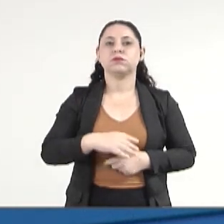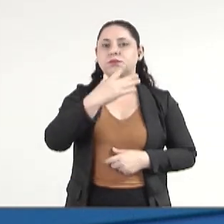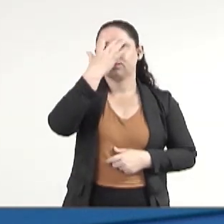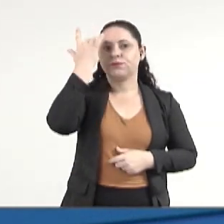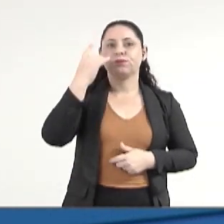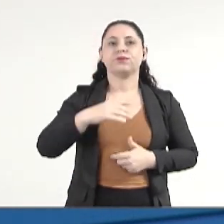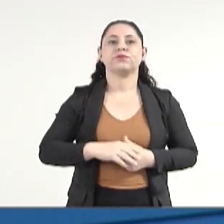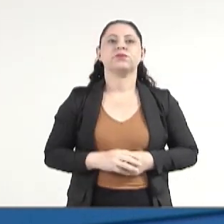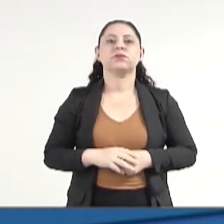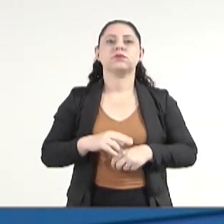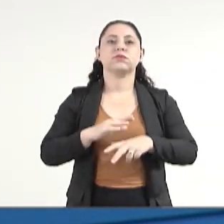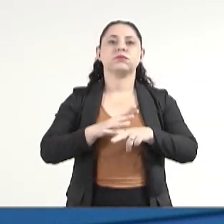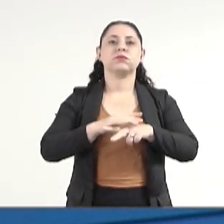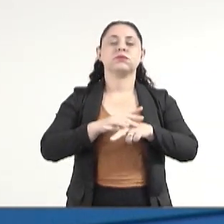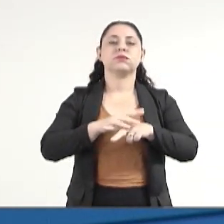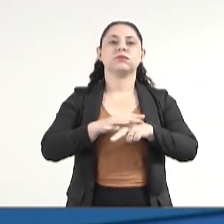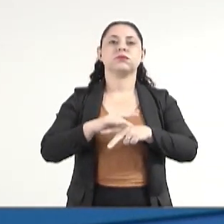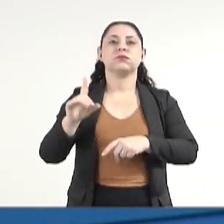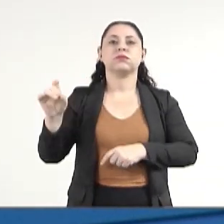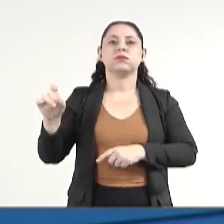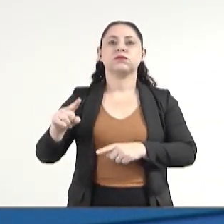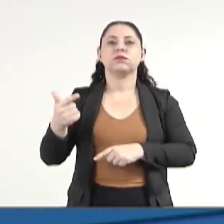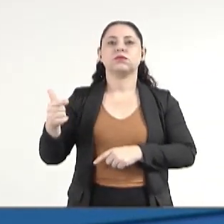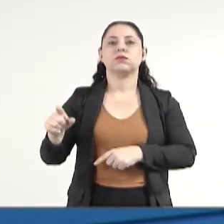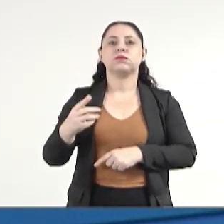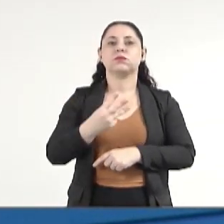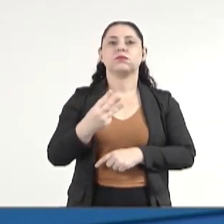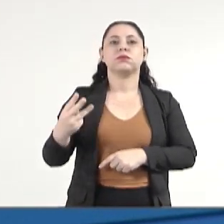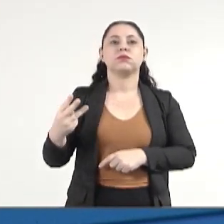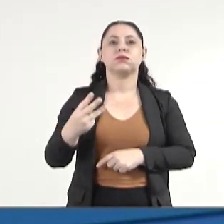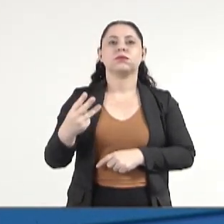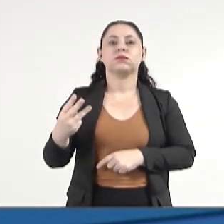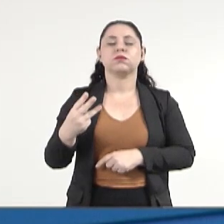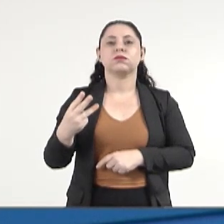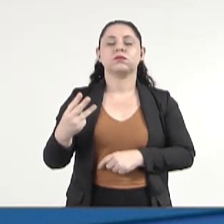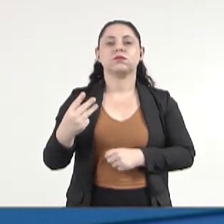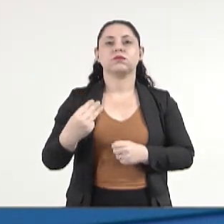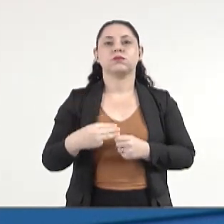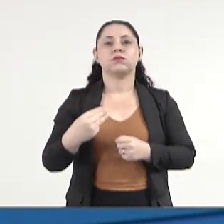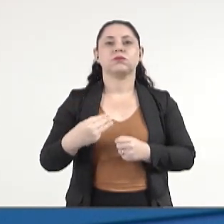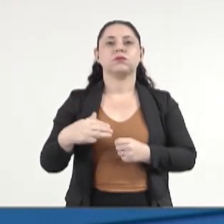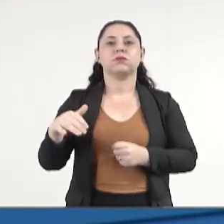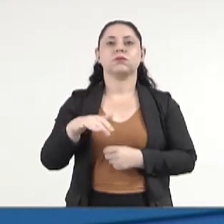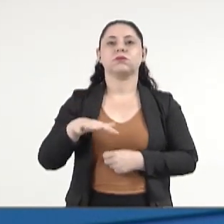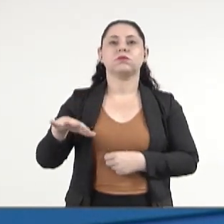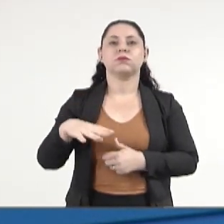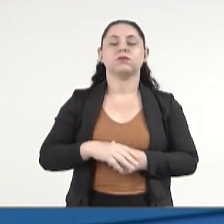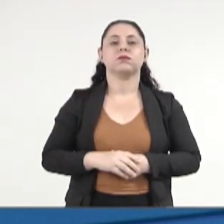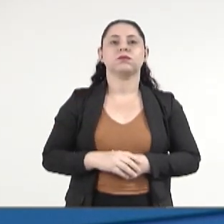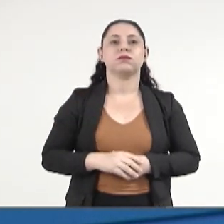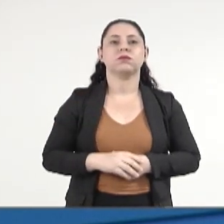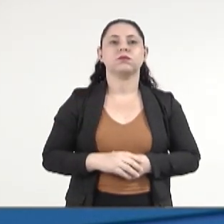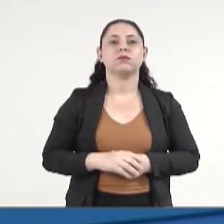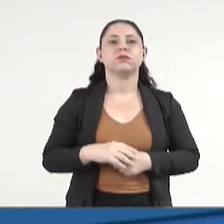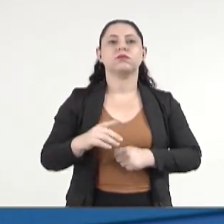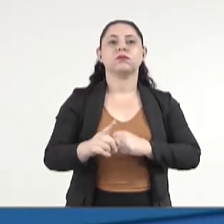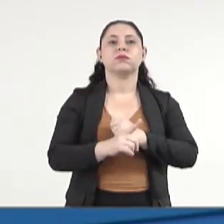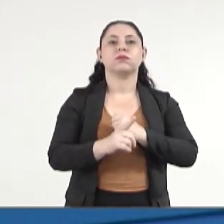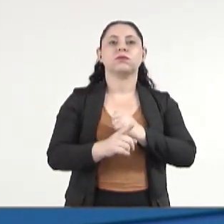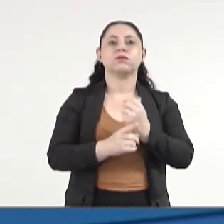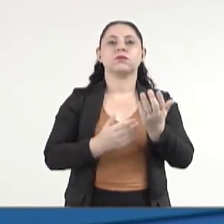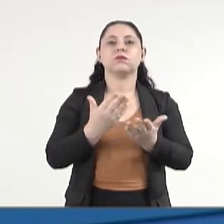do SUS, não só de Dourados, mas também dos demais 33 municípios da macro-região que são atendidos em